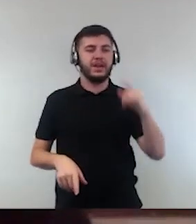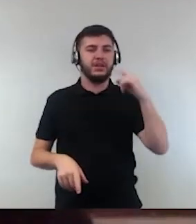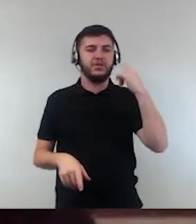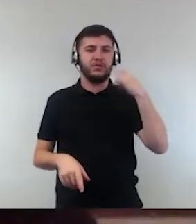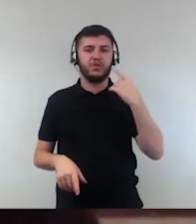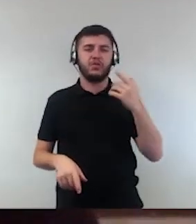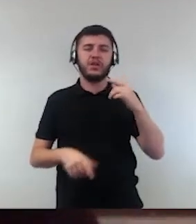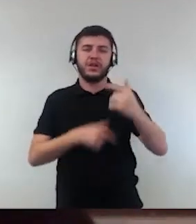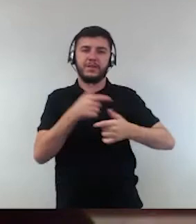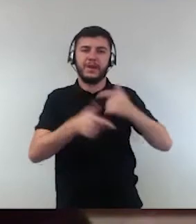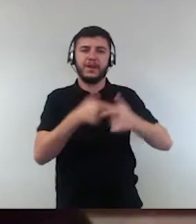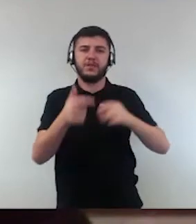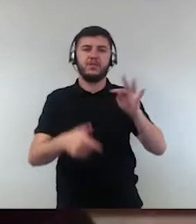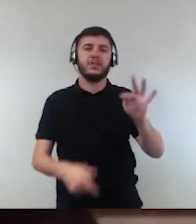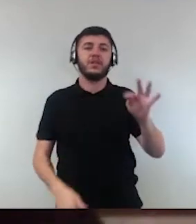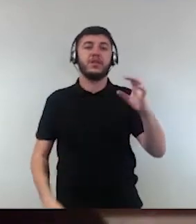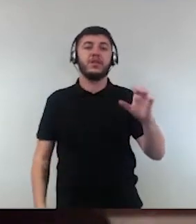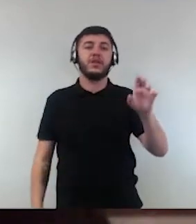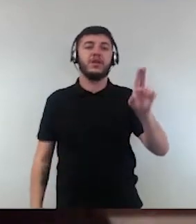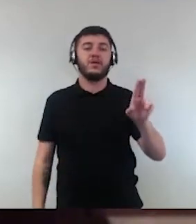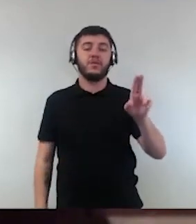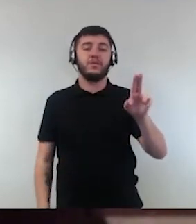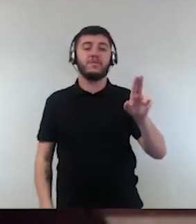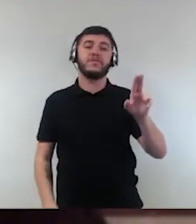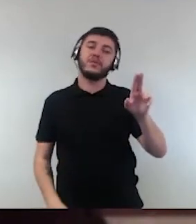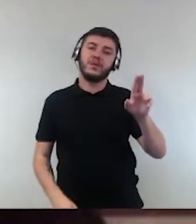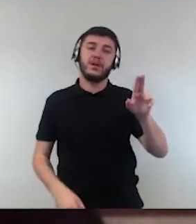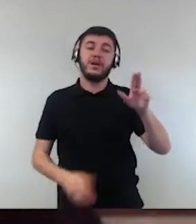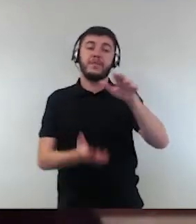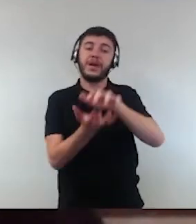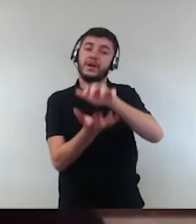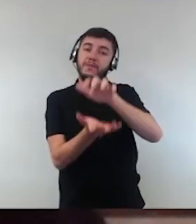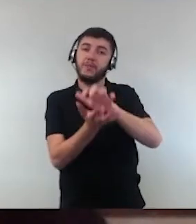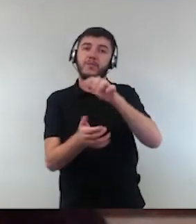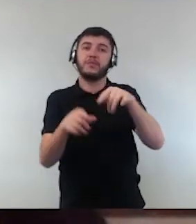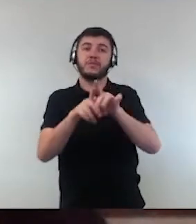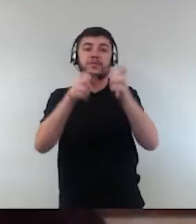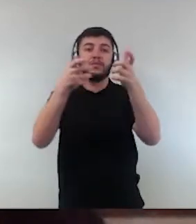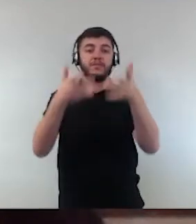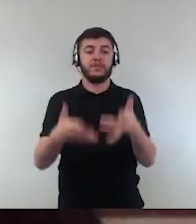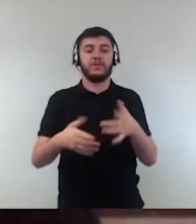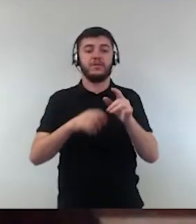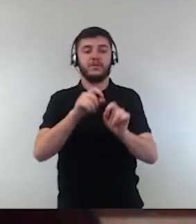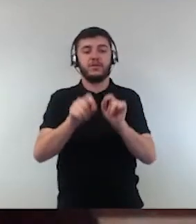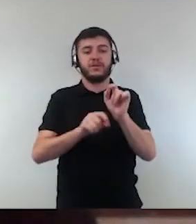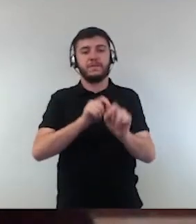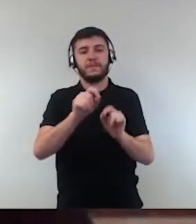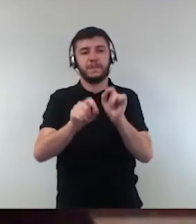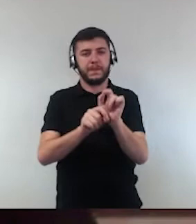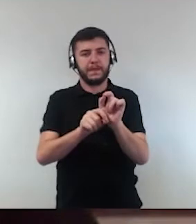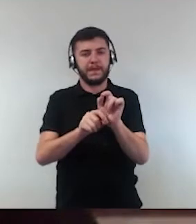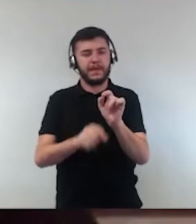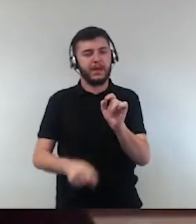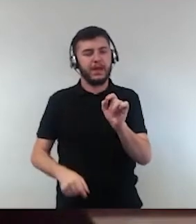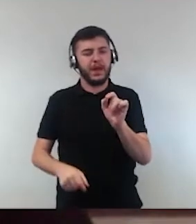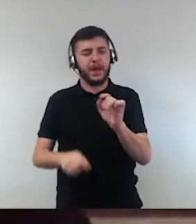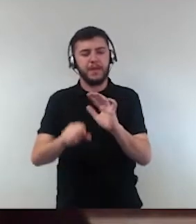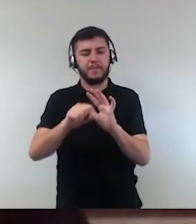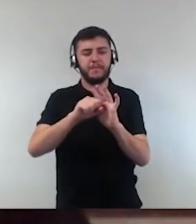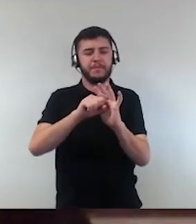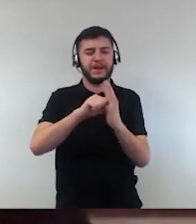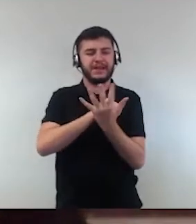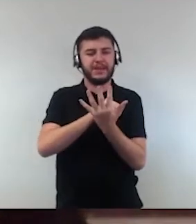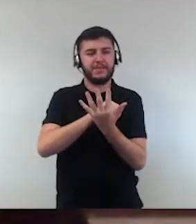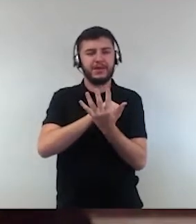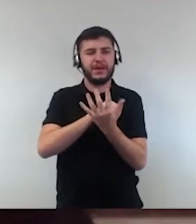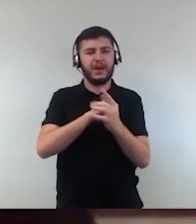Pernambuco, fez uma palestra agora ao meio-dia, e ele falava o seguinte, que, na verdade, a pandemia a gente não pode nem colocar como matriz de risco, né? A gente não pode